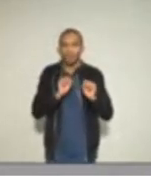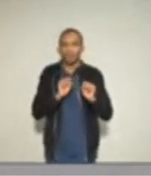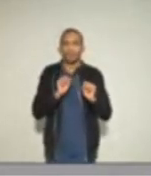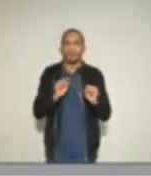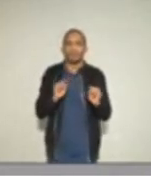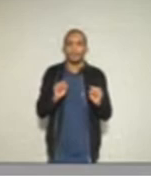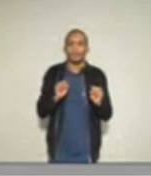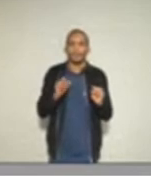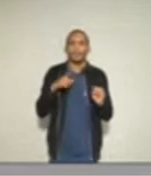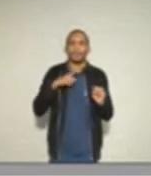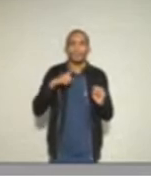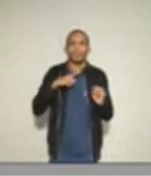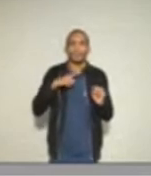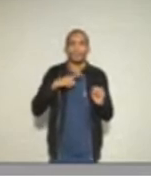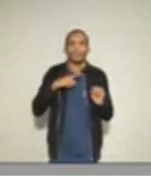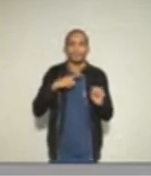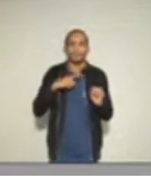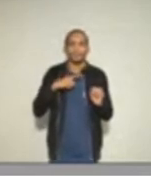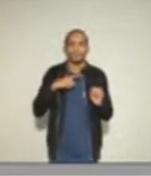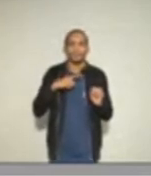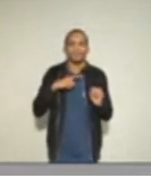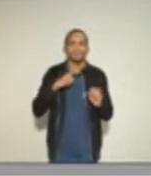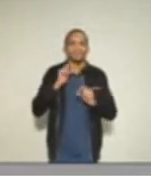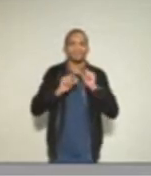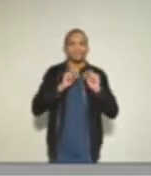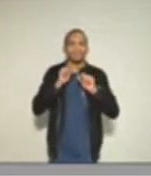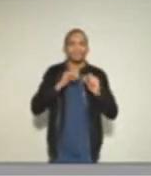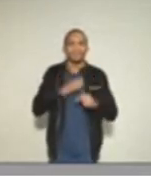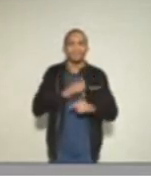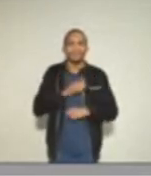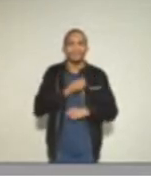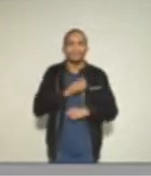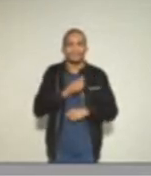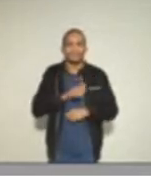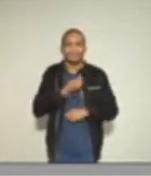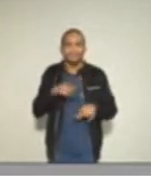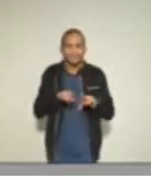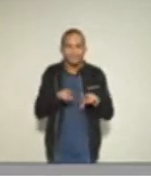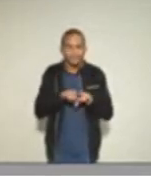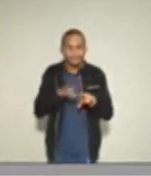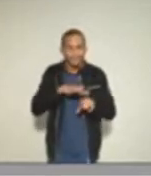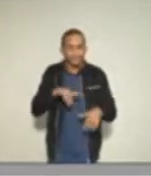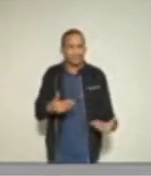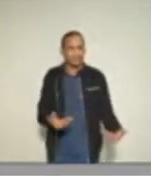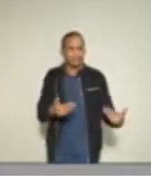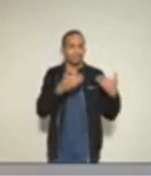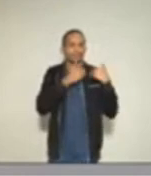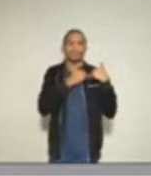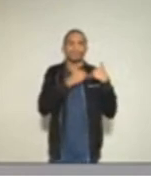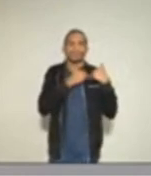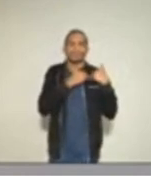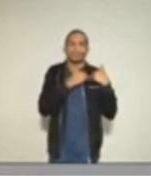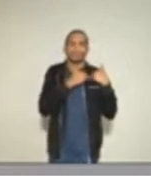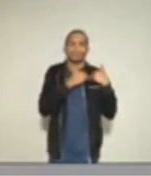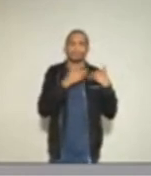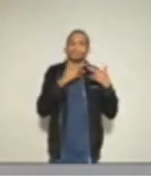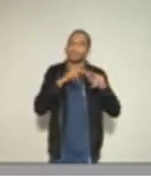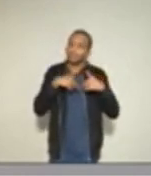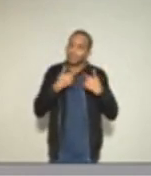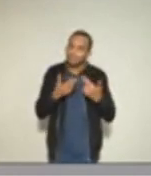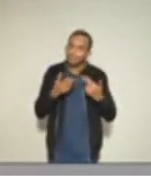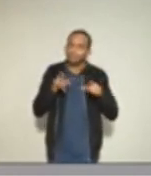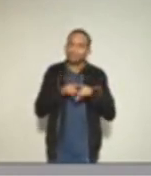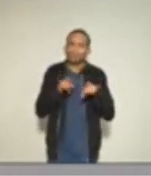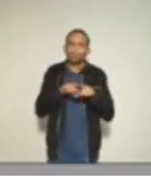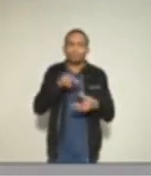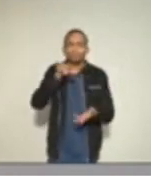poder ter um ambiente melhor para poder se viver, com a responsabilidade que lhe cabe. Portanto,